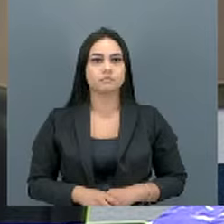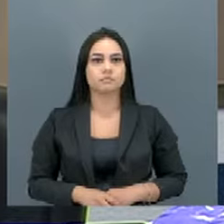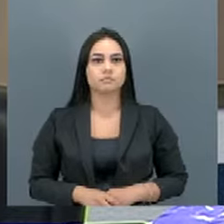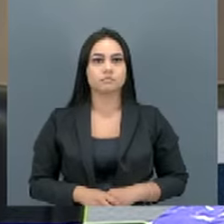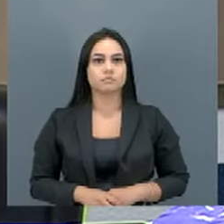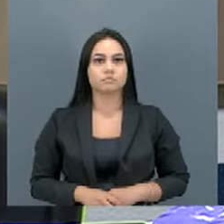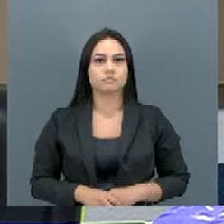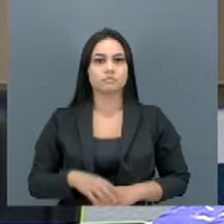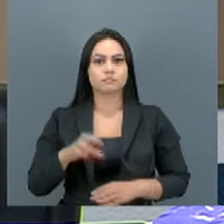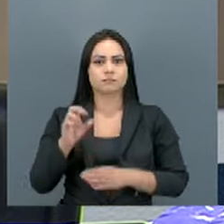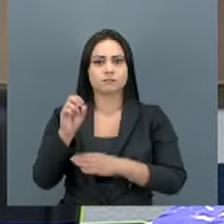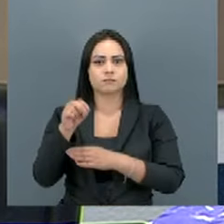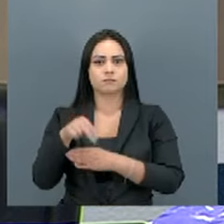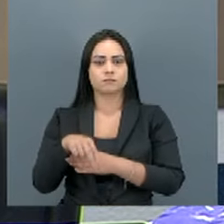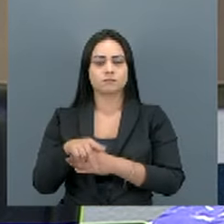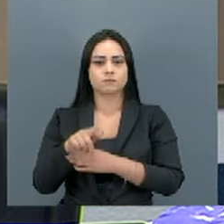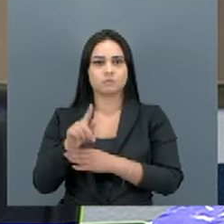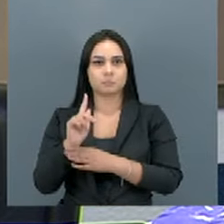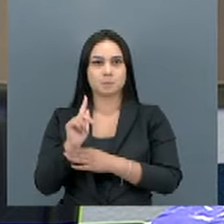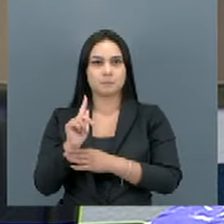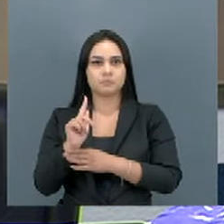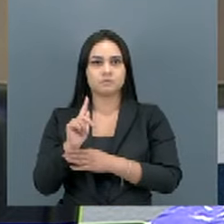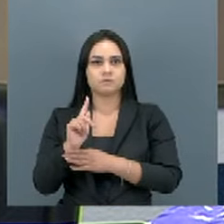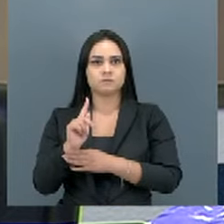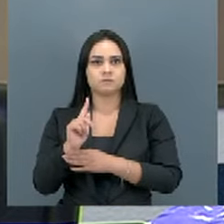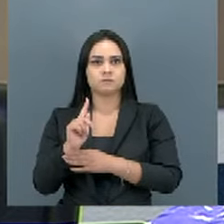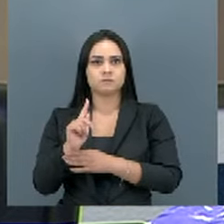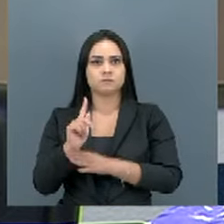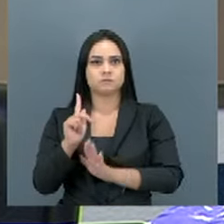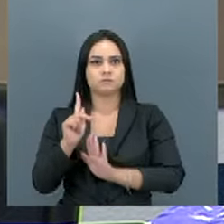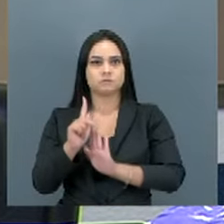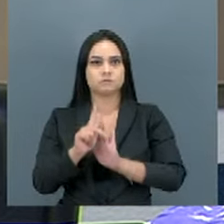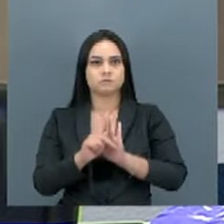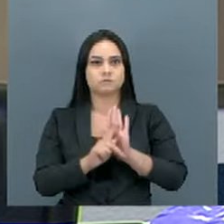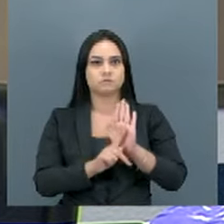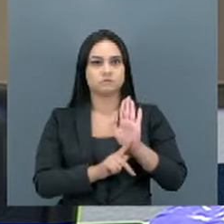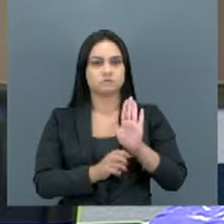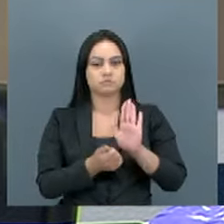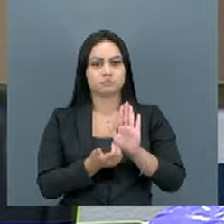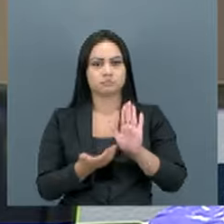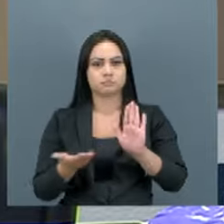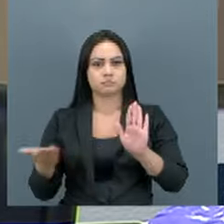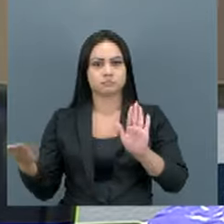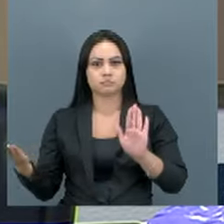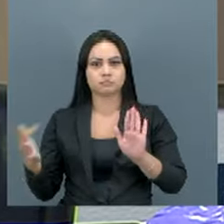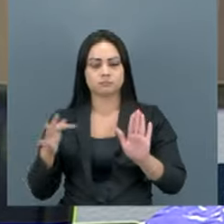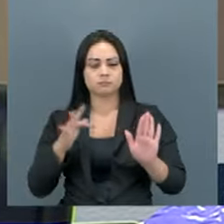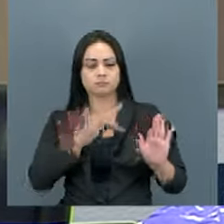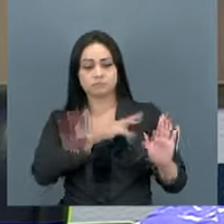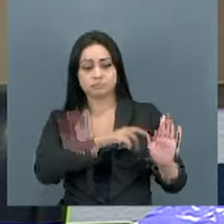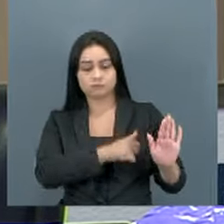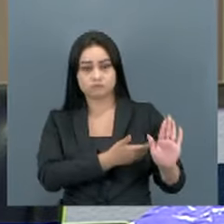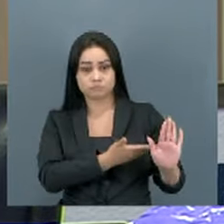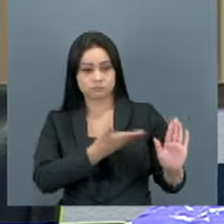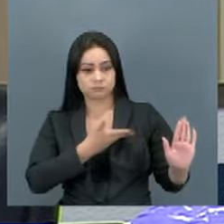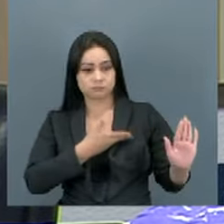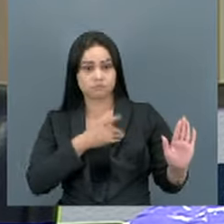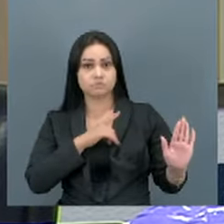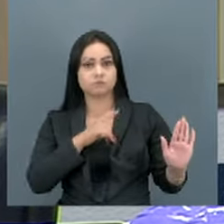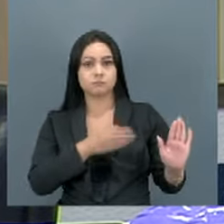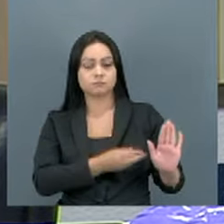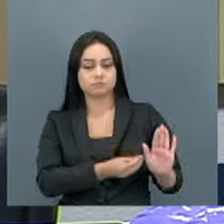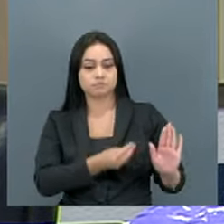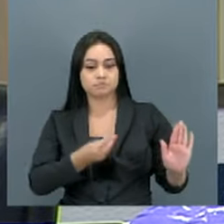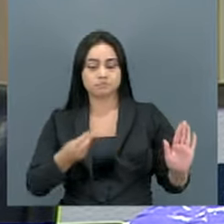A ONG fazer de projeto e mandar com a FUNAI. A FUNAI transfere para